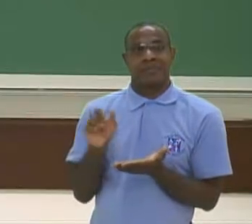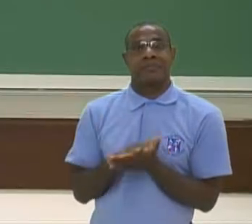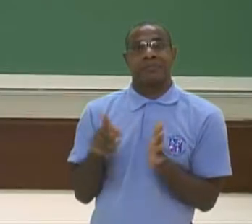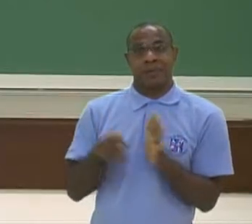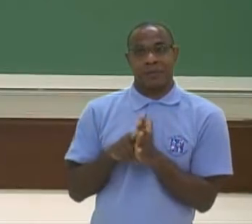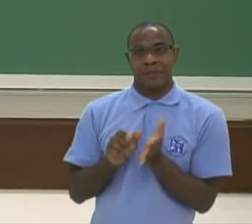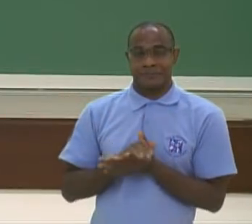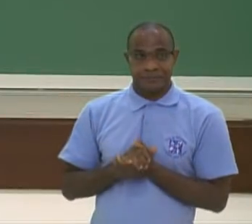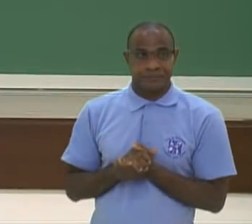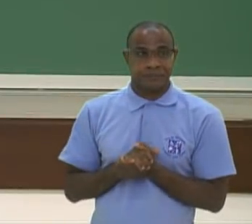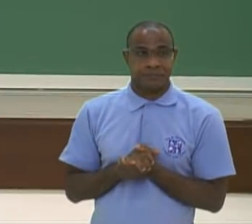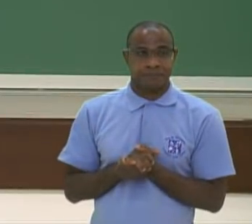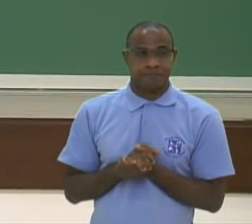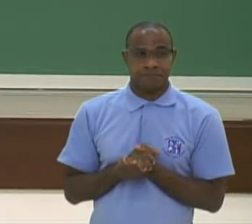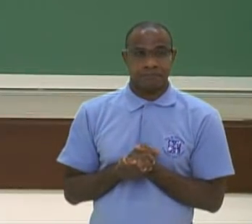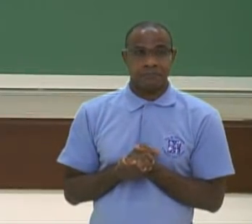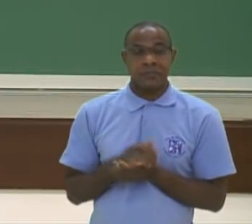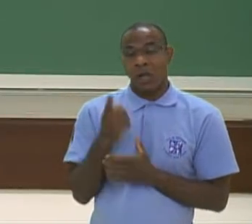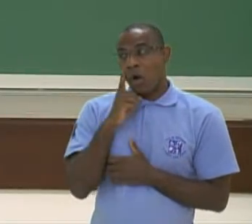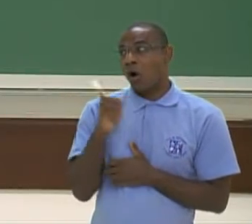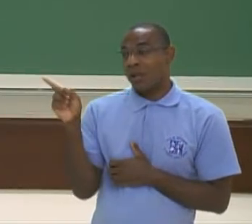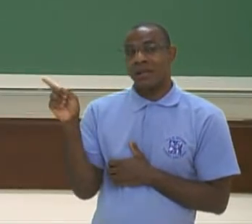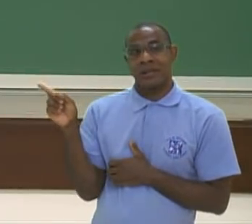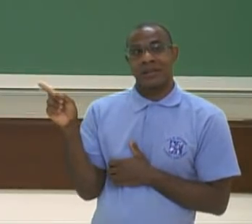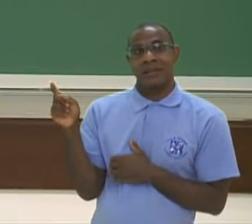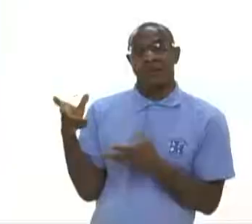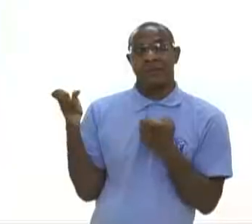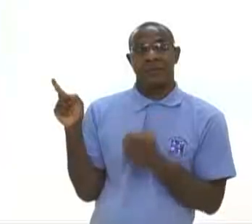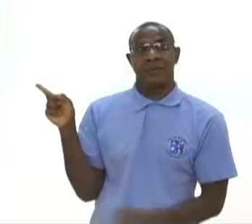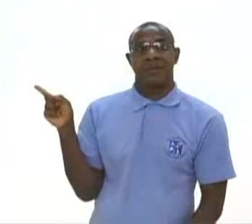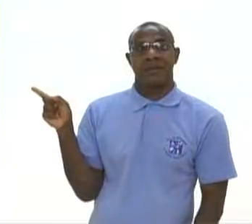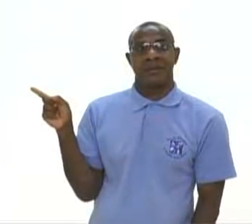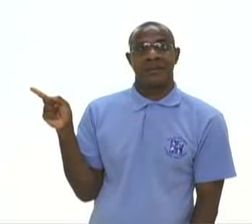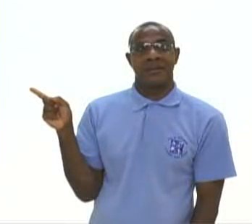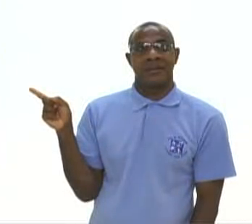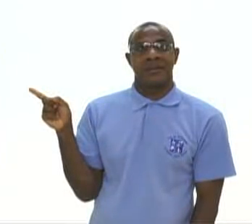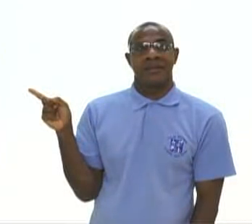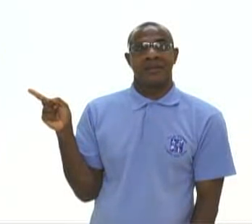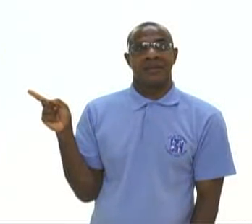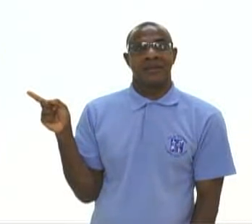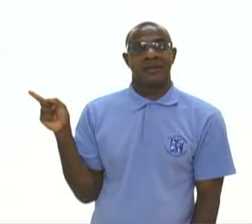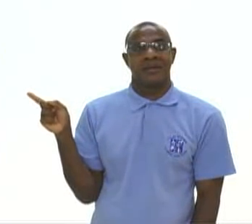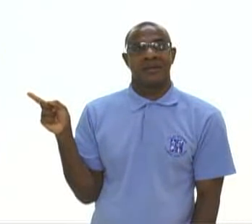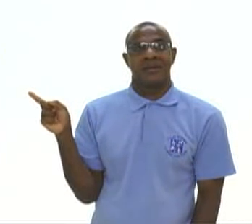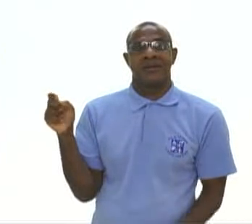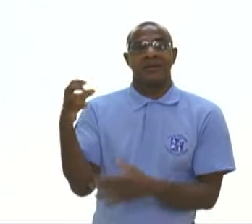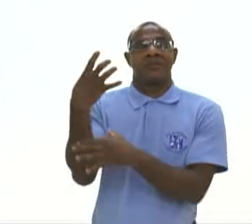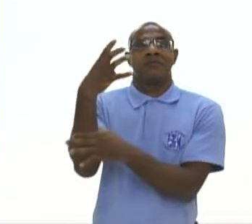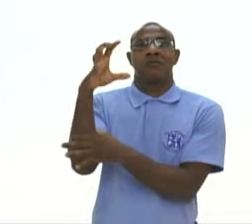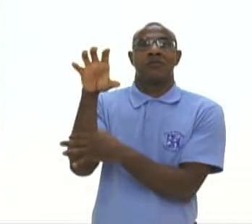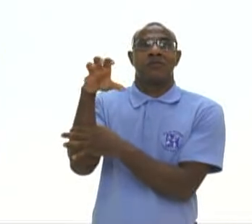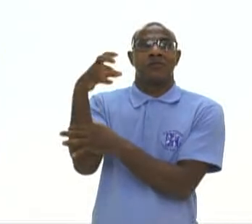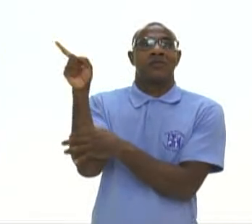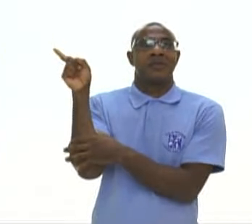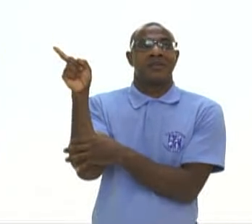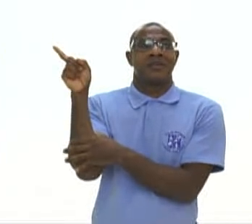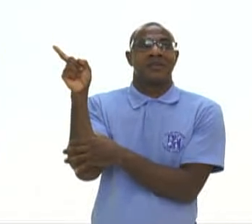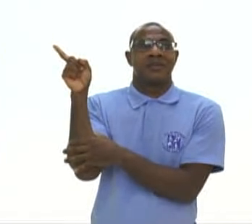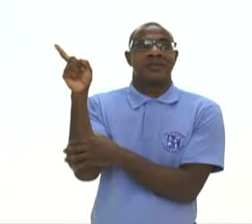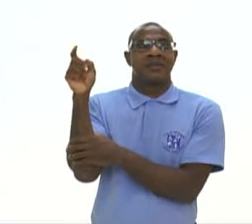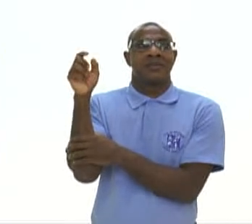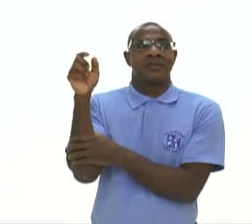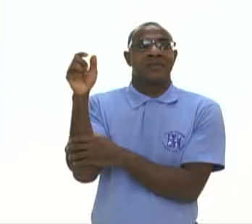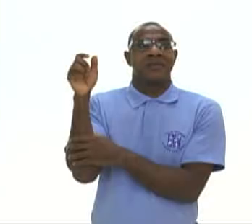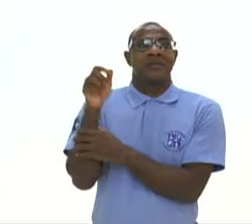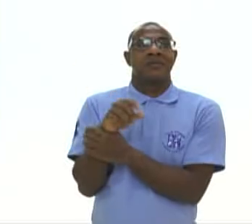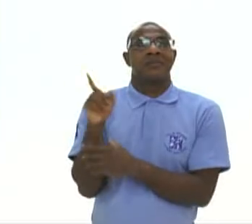ok? Se você olhar aqui na tela, você consegue ver ó, as flores do girassol que eu falei para você e as brácteas que estão